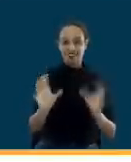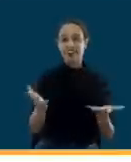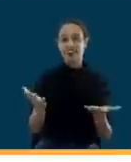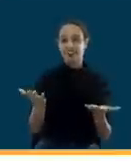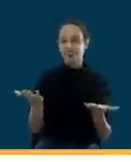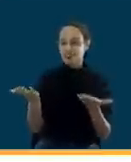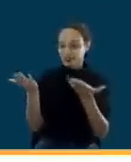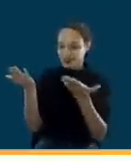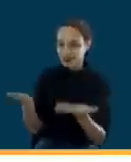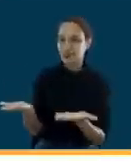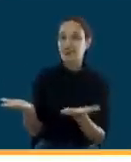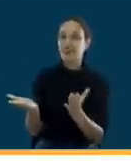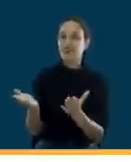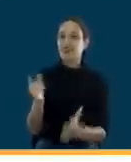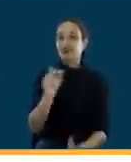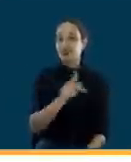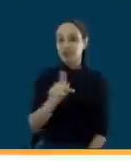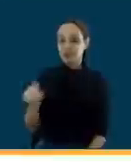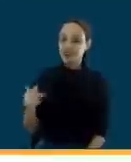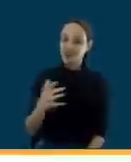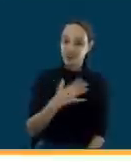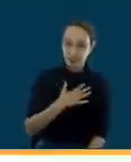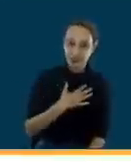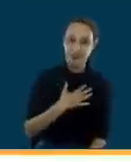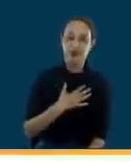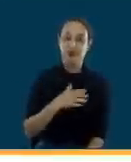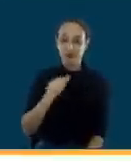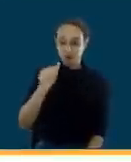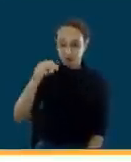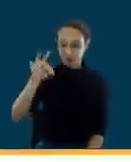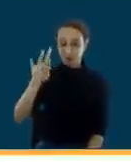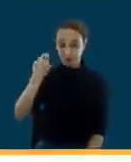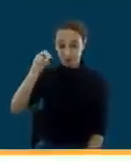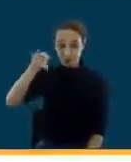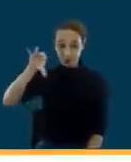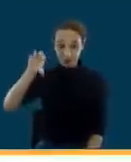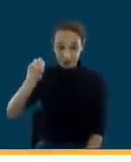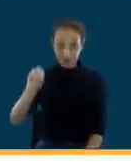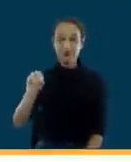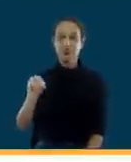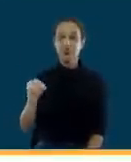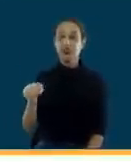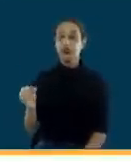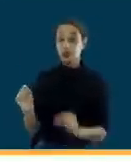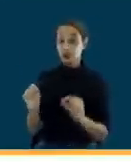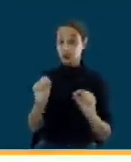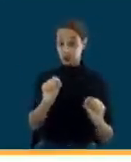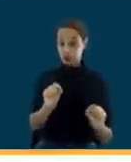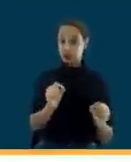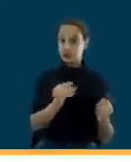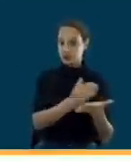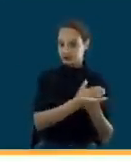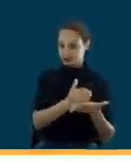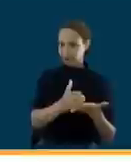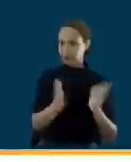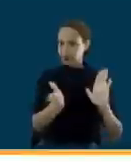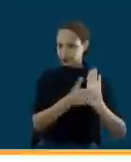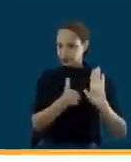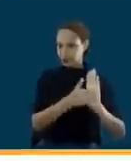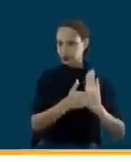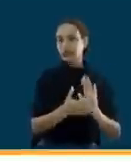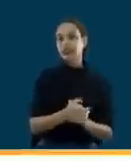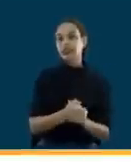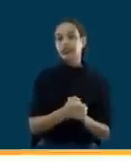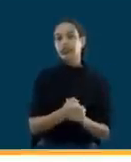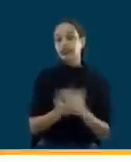o meu presidente, querido presidente Antônio Queiroz, por essa iniciativa e dizer que o trabalho do presidente, não